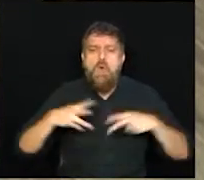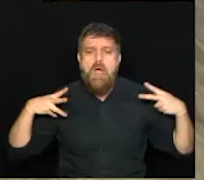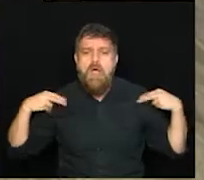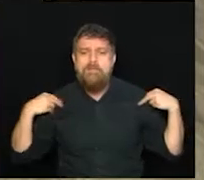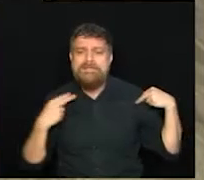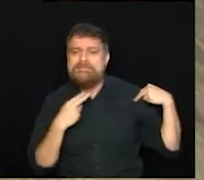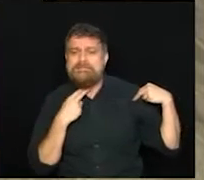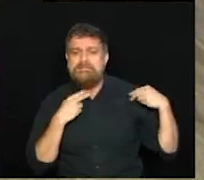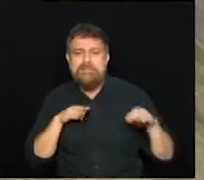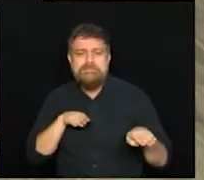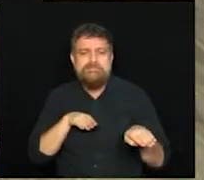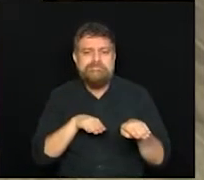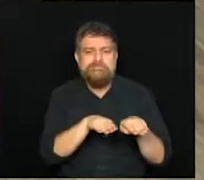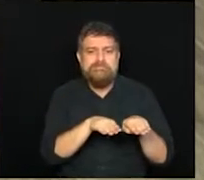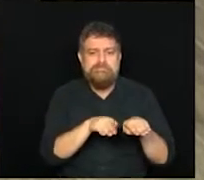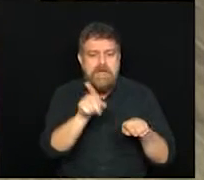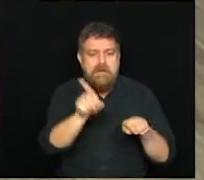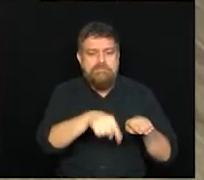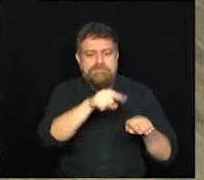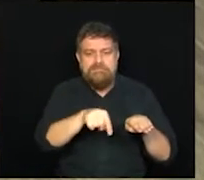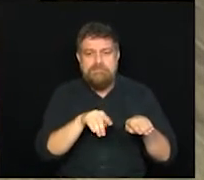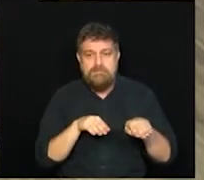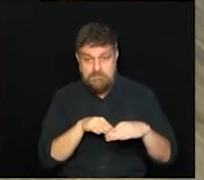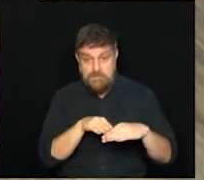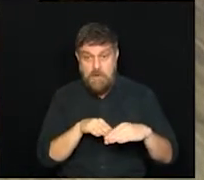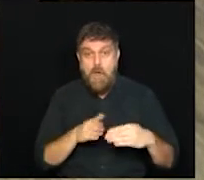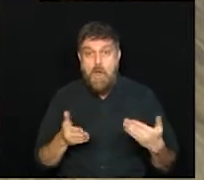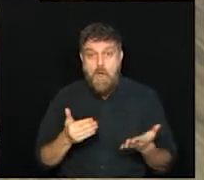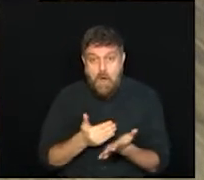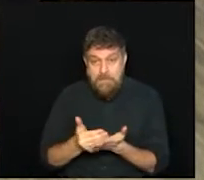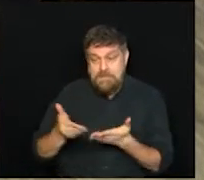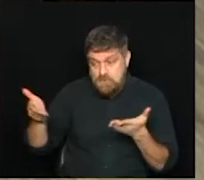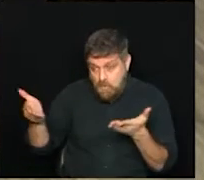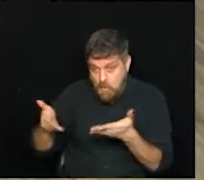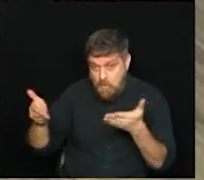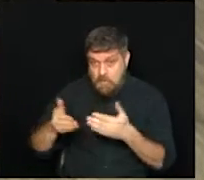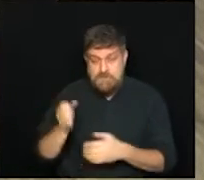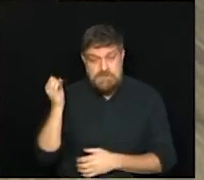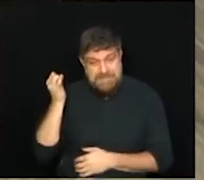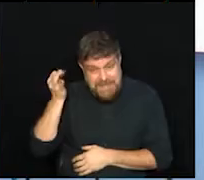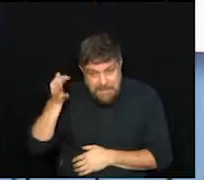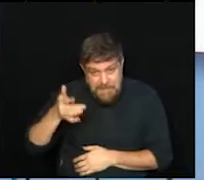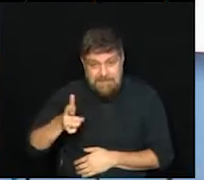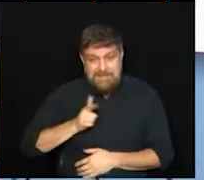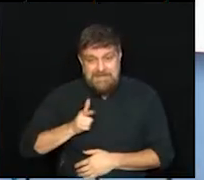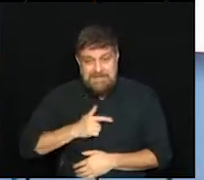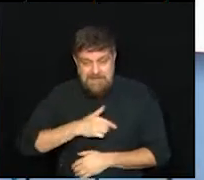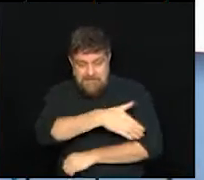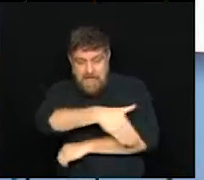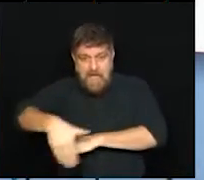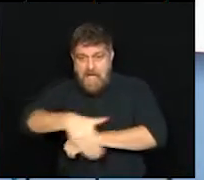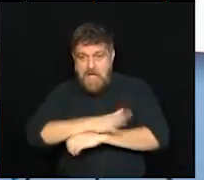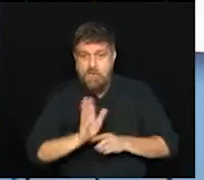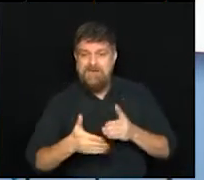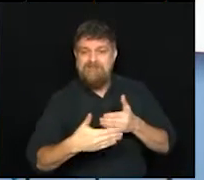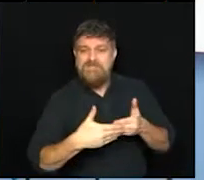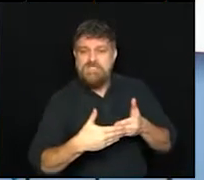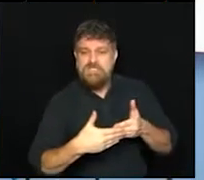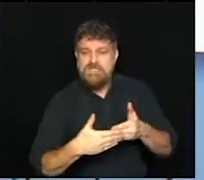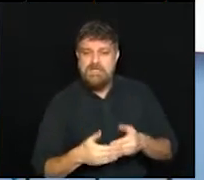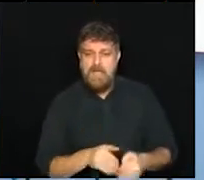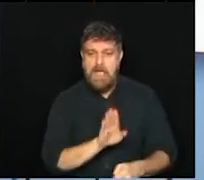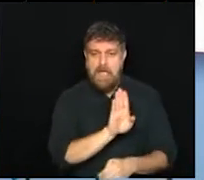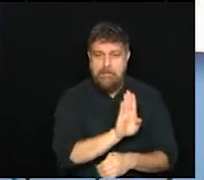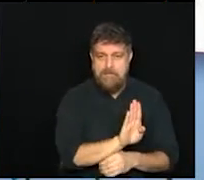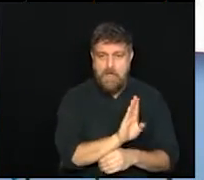não pode trafegar? Olha, já começou hoje, na verdade, nessa madrugada a gente teve interdição ali na Benjamin